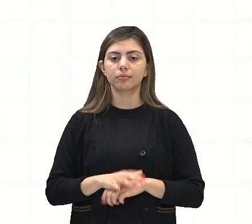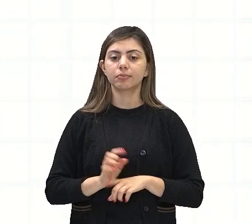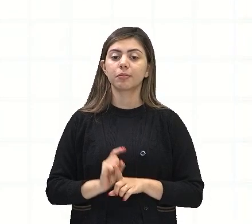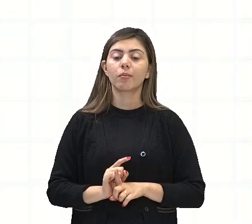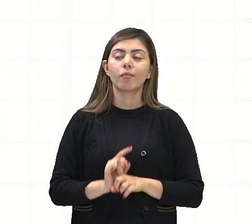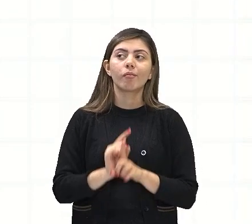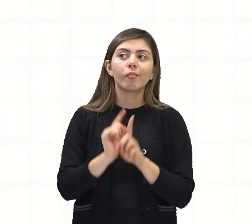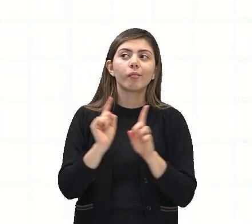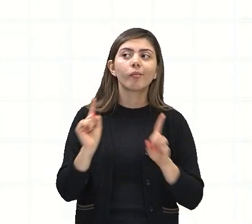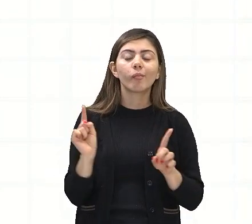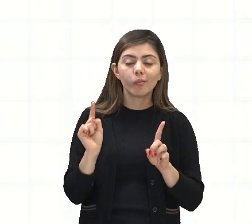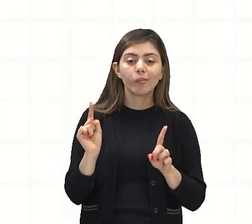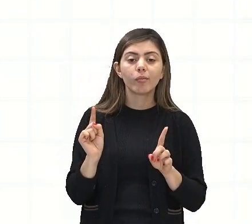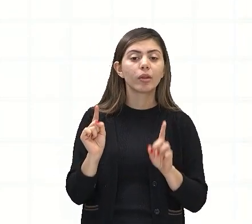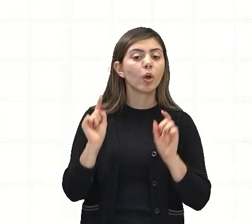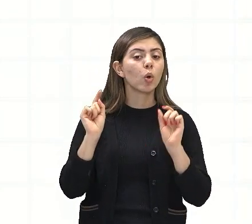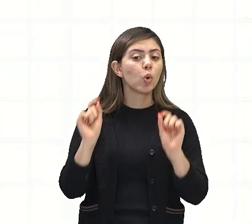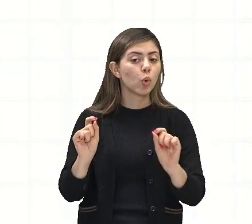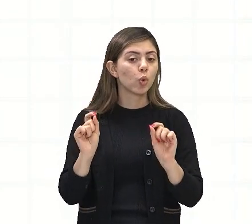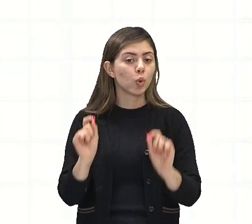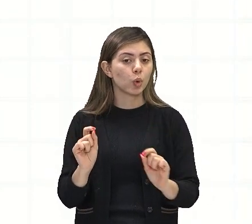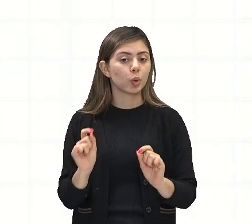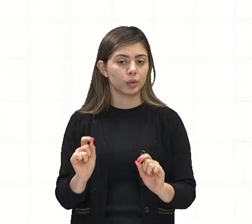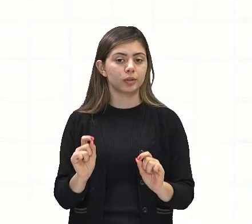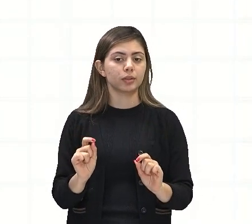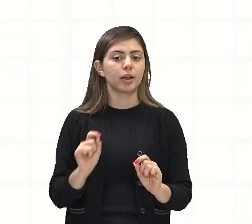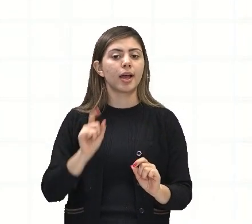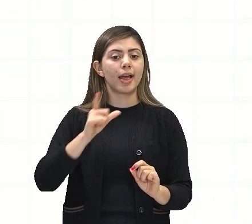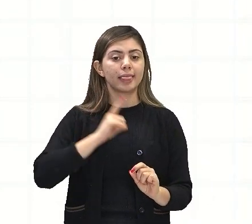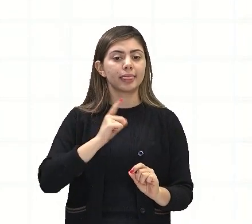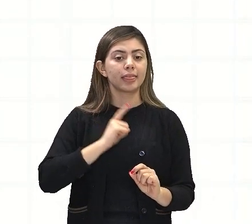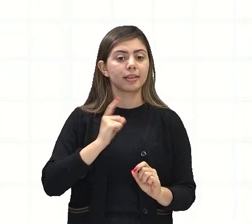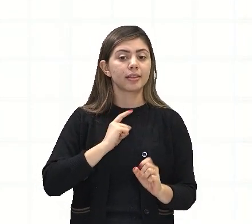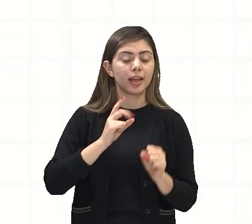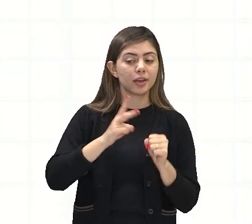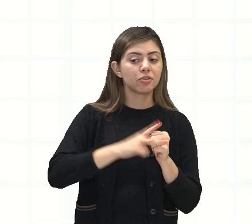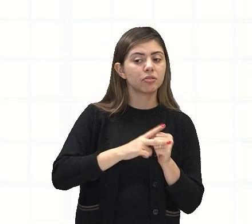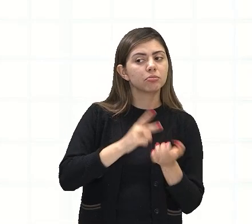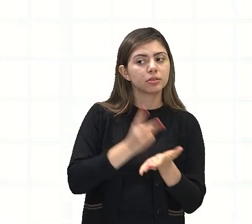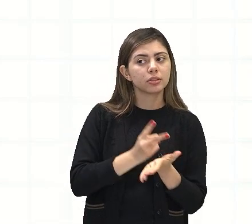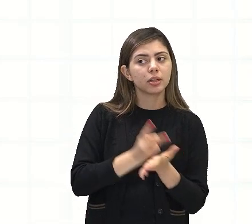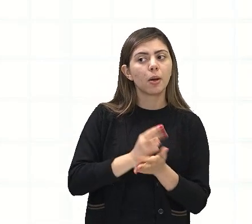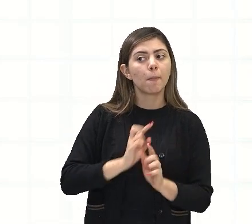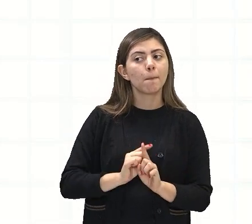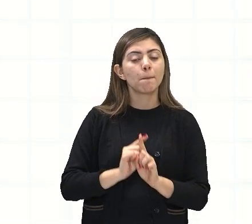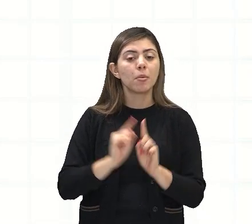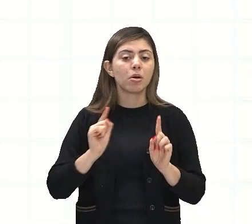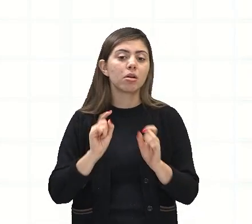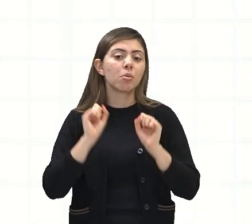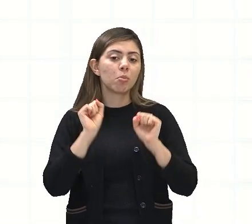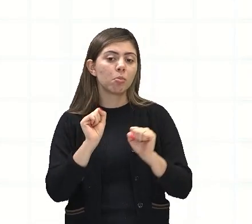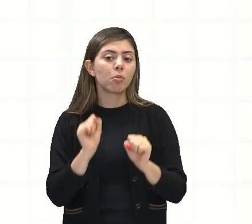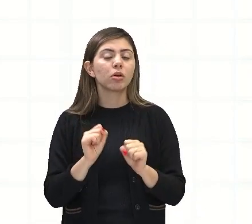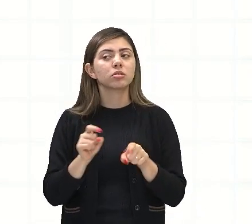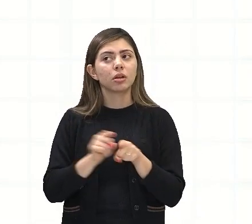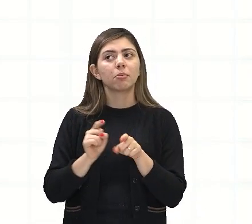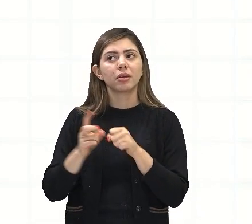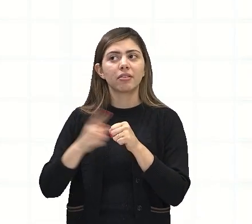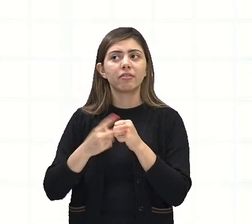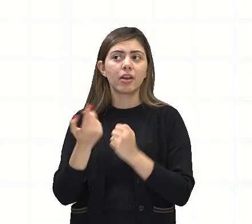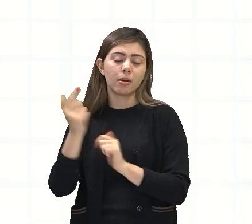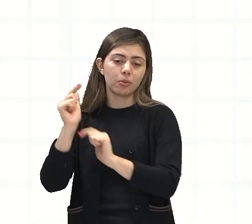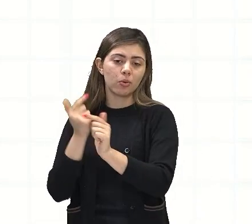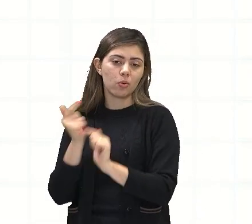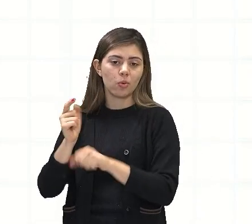Porém, olhe, normalmente, predominantemente, acontece o pretérito perfeito. Porém, podem ser encontrados outros tempos verbais